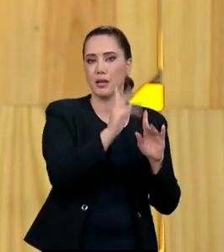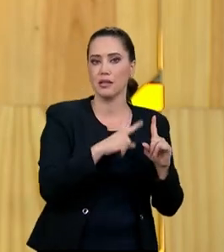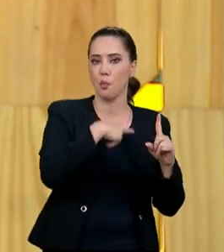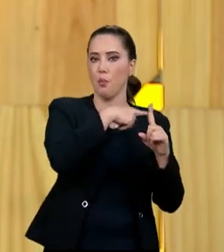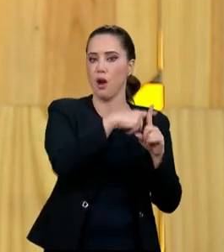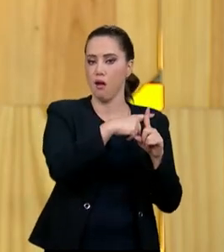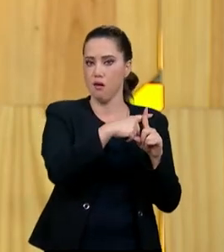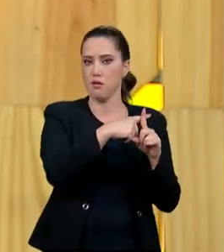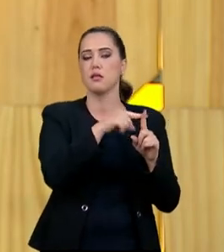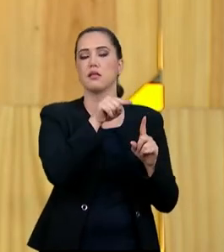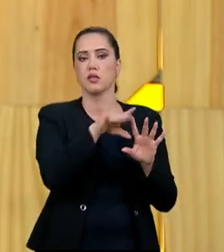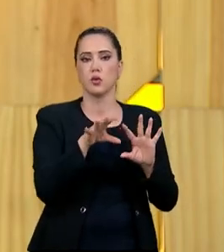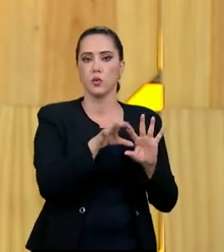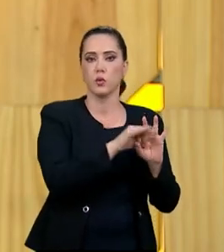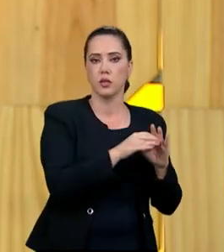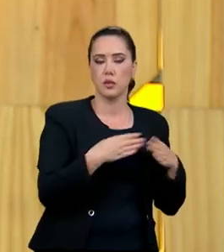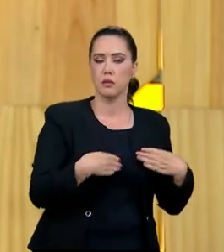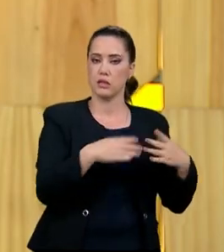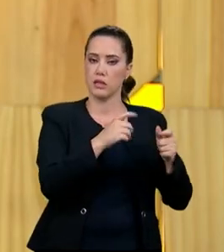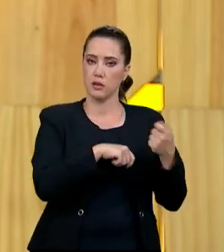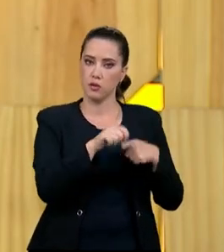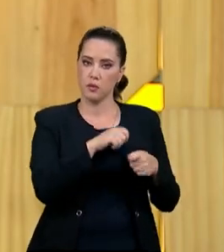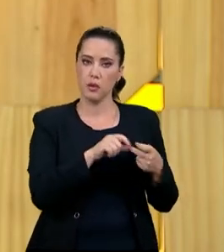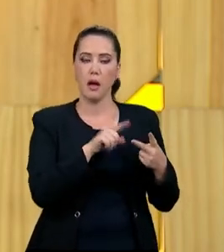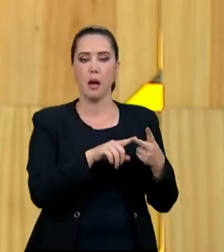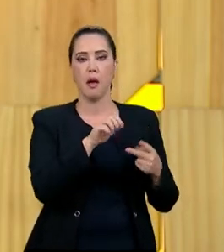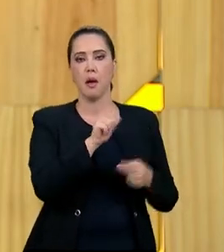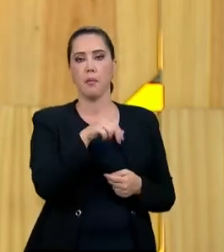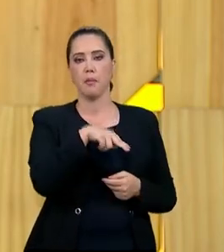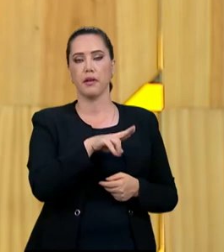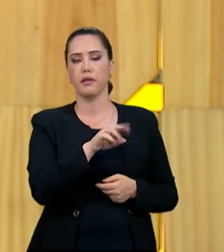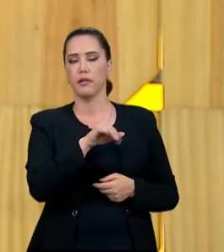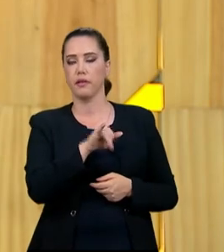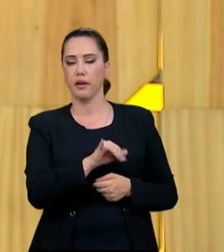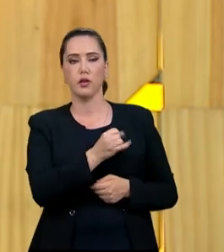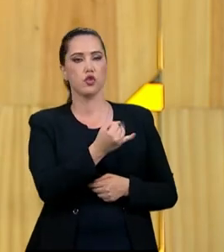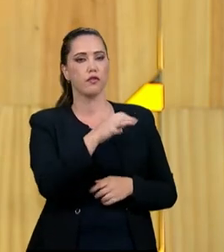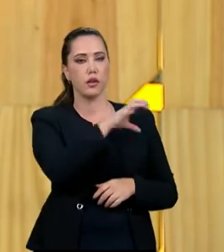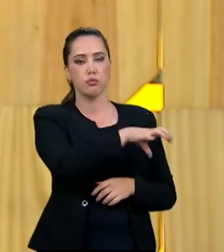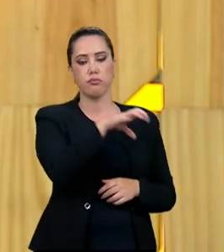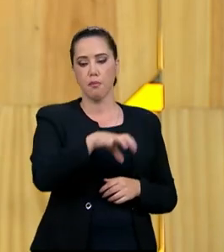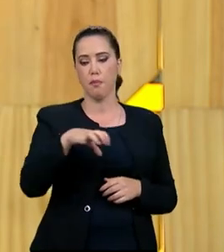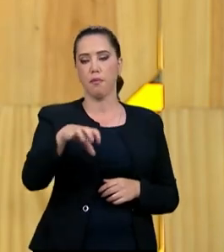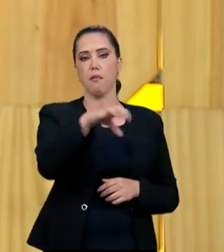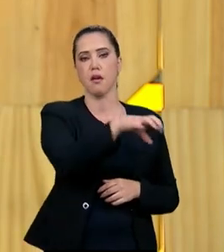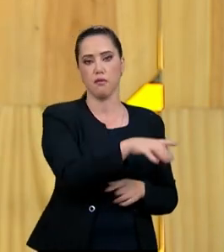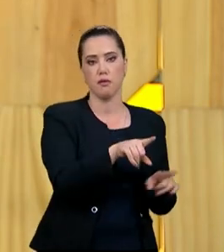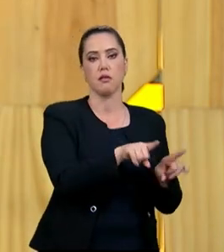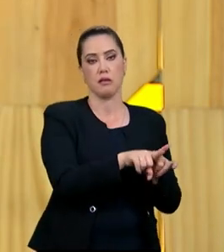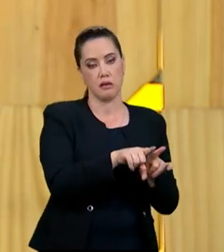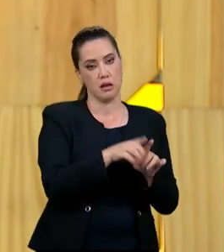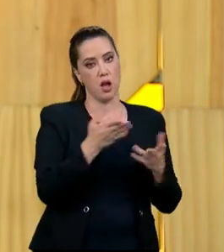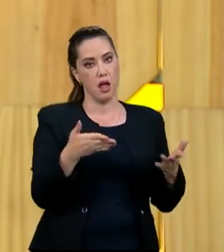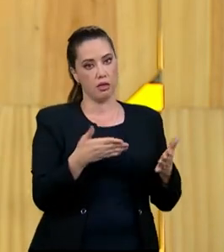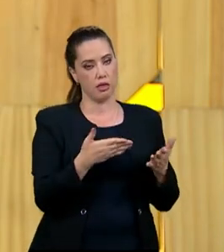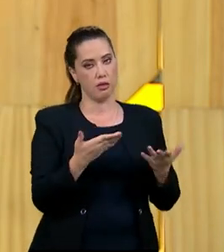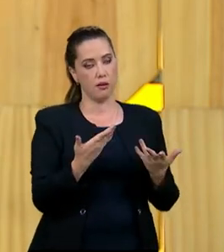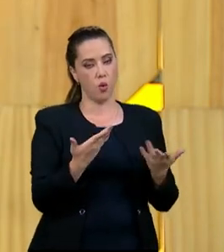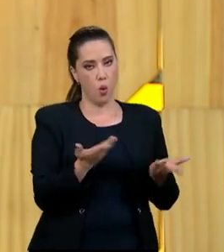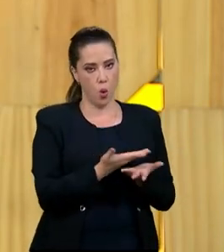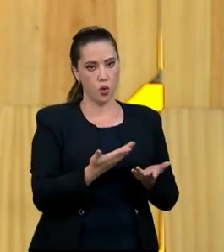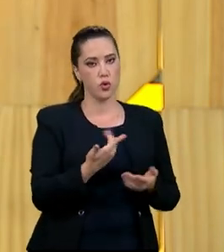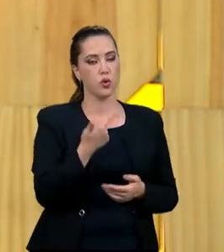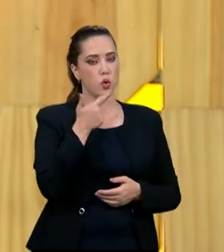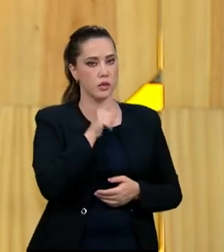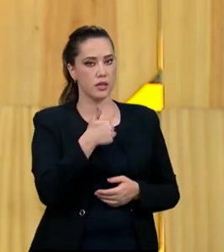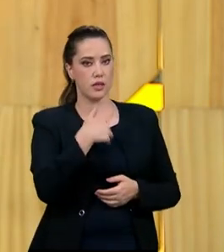iniciativa que envolve tanto o Ministério da Economia, a BDI, BNDES, Senai e o Sebrae. Atualmente, a gente já chegou agora em outubro, chegamos a mais de 100